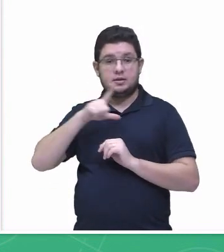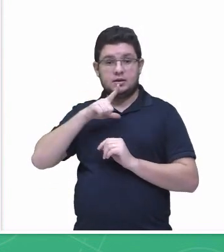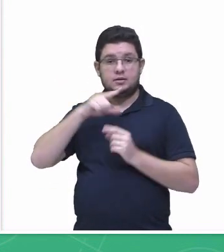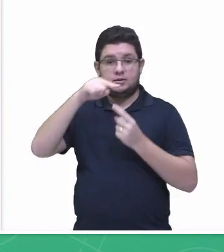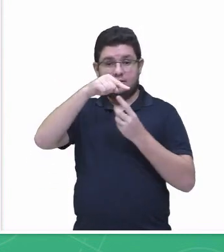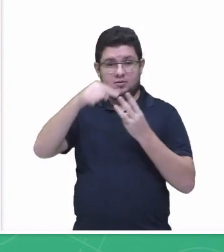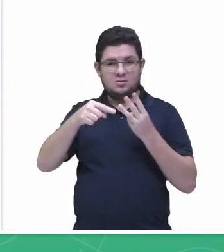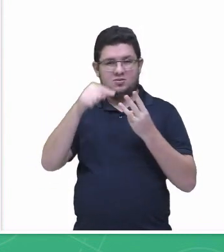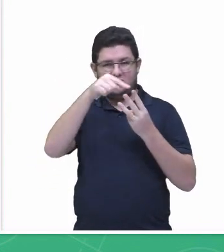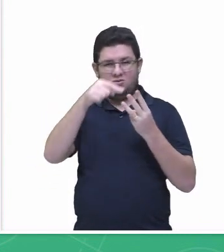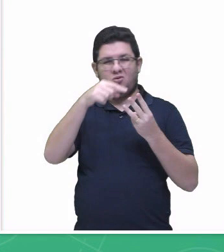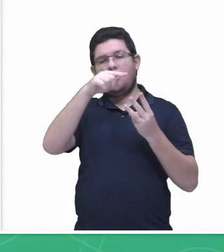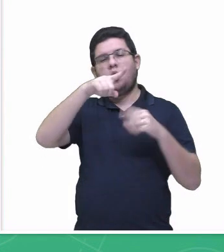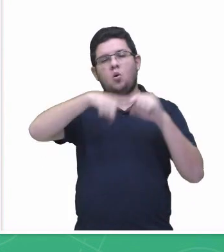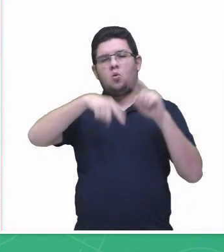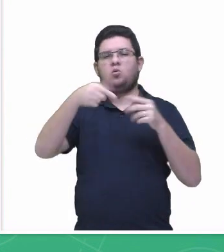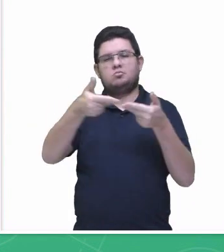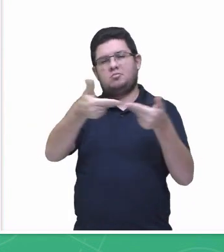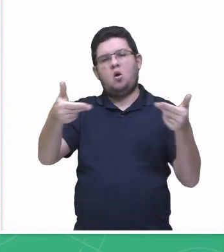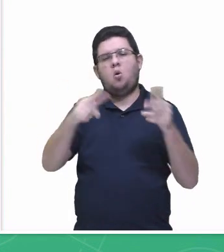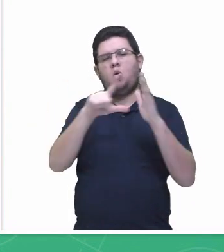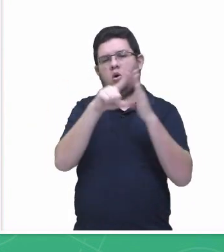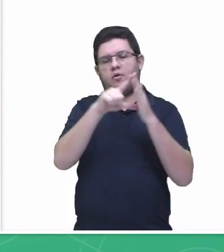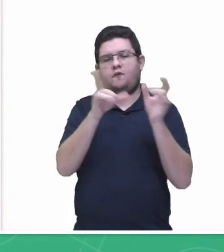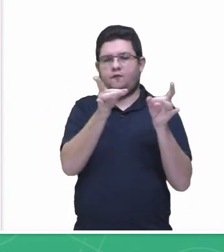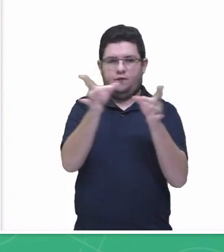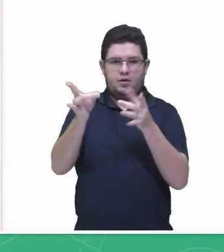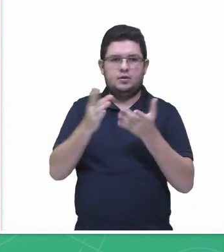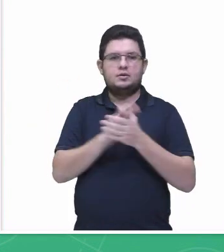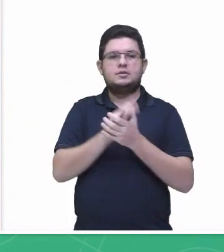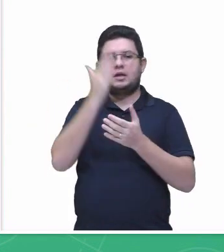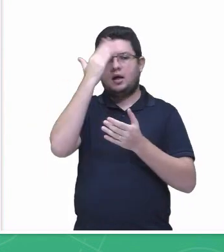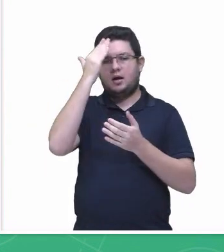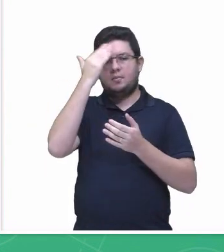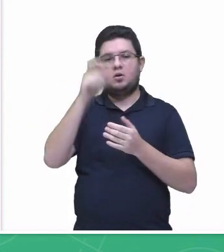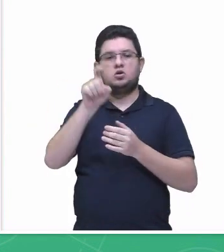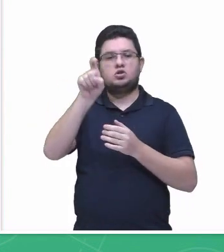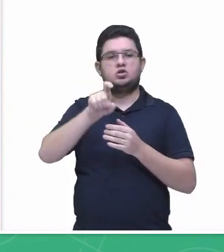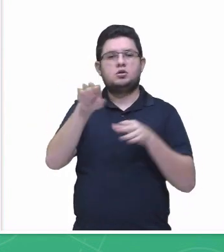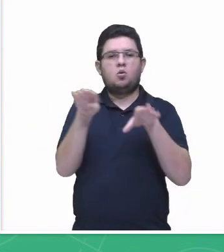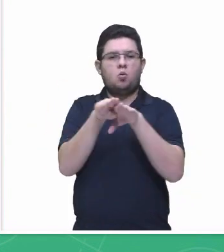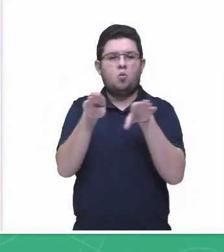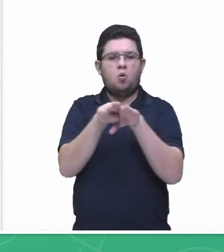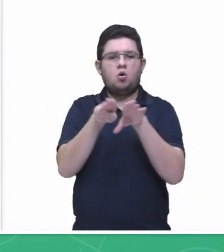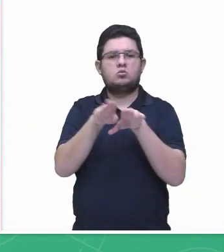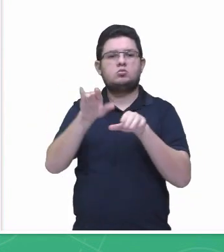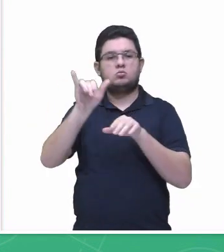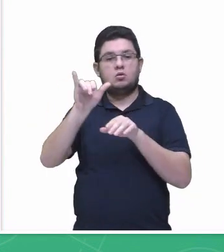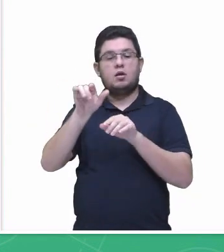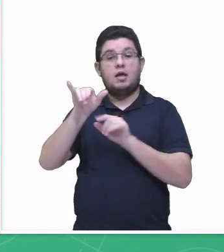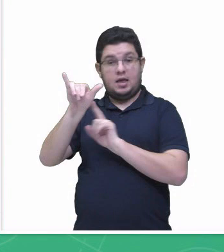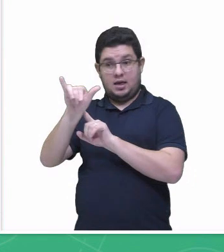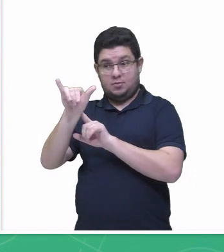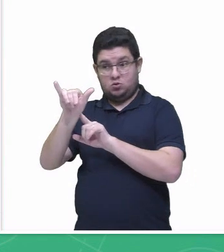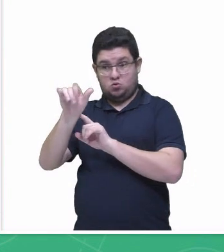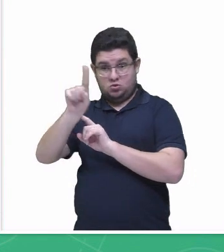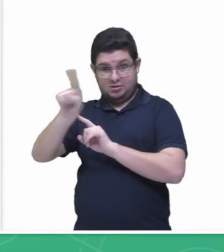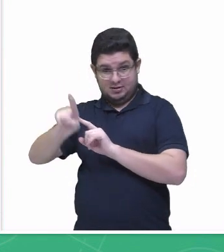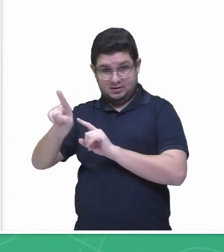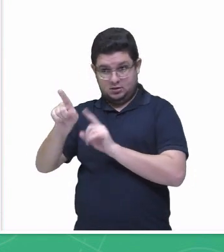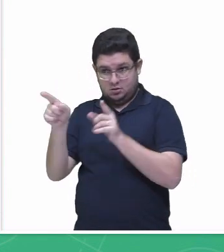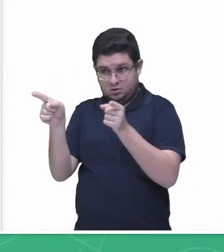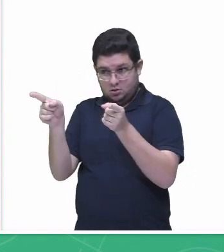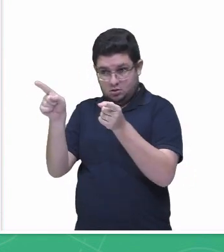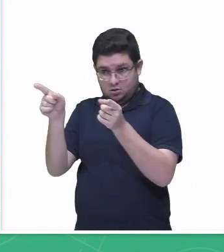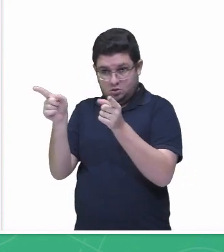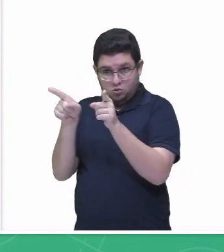loja. Sabe-se que x custa o tanto quanto y e z juntos, ok? Então,